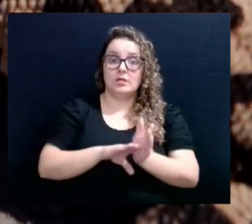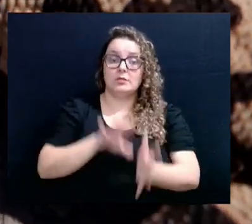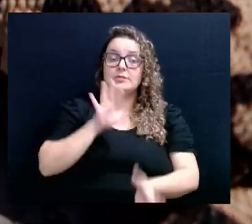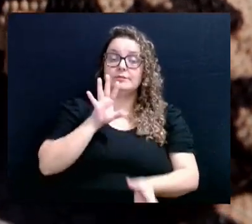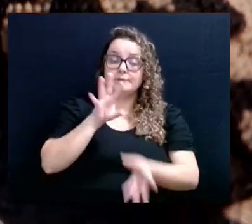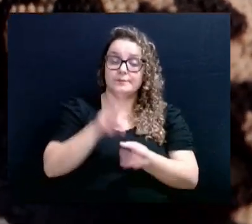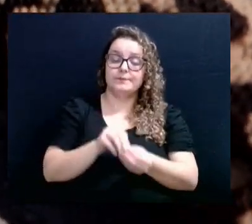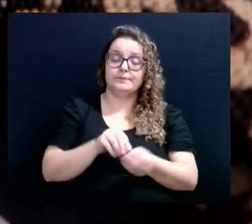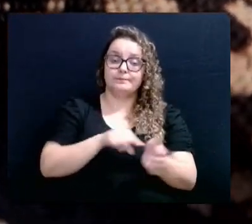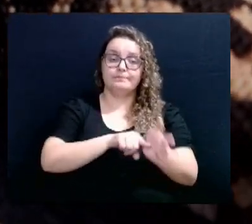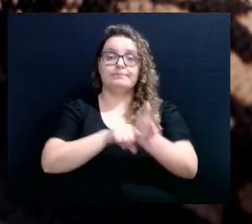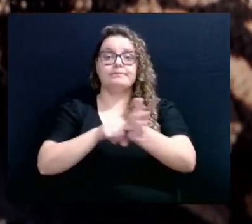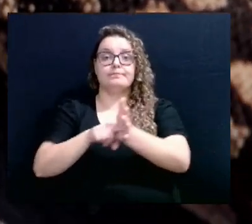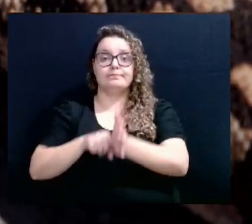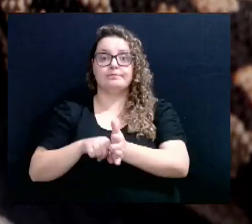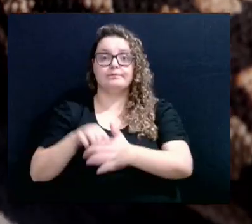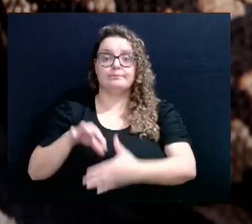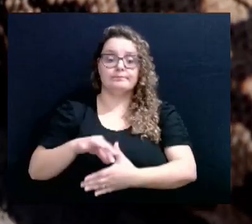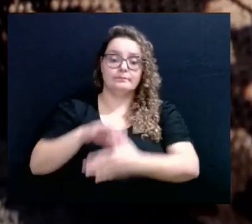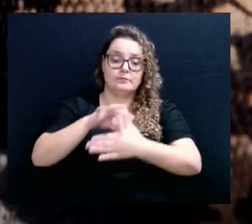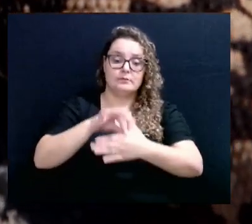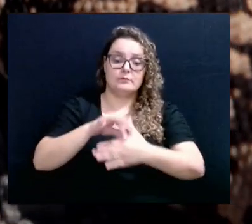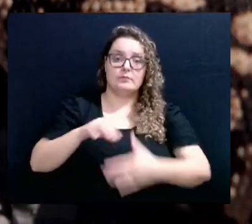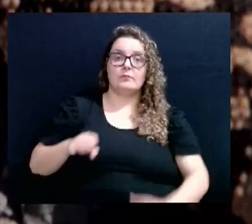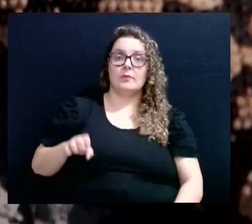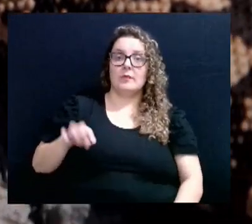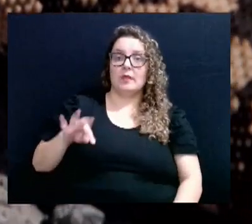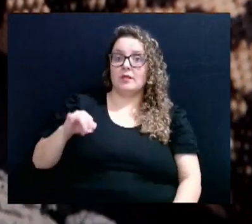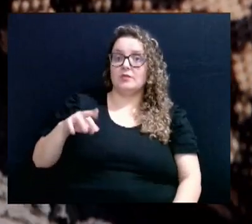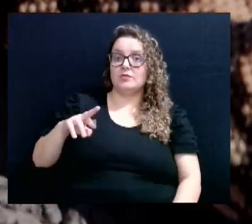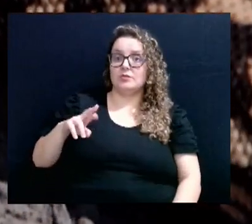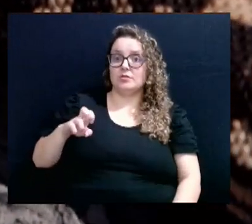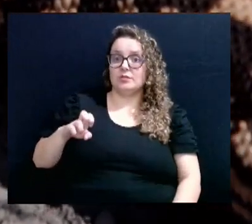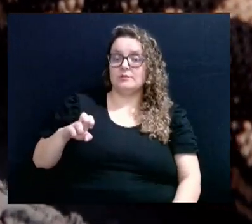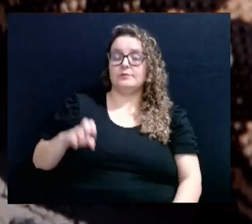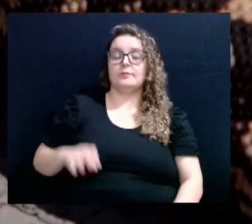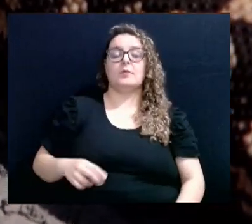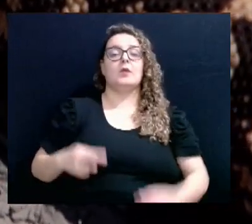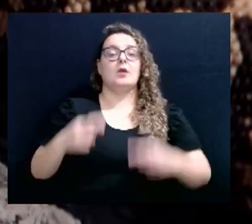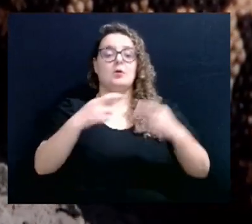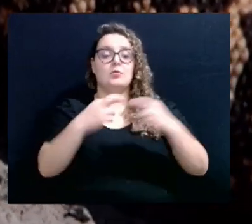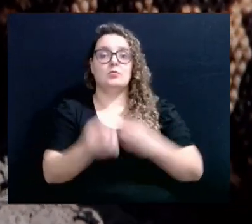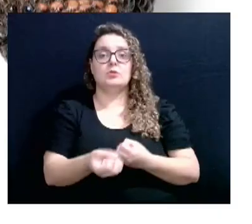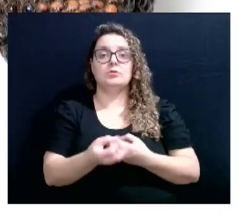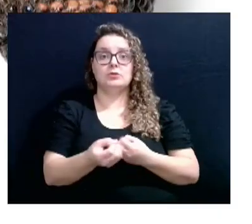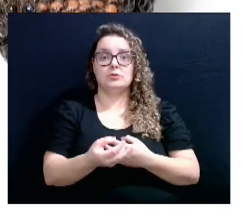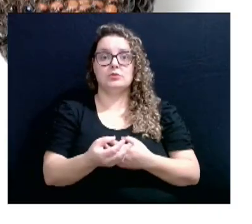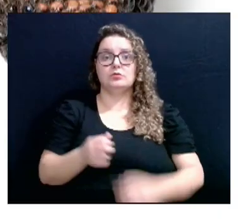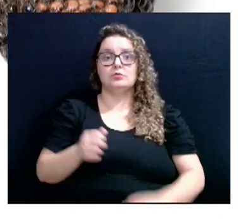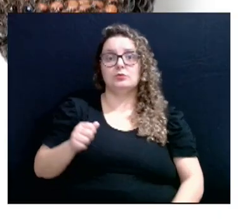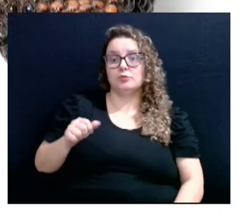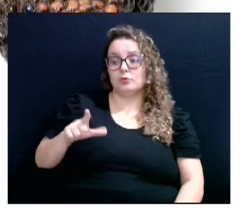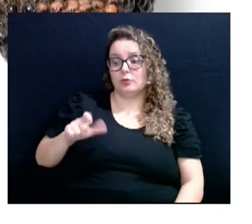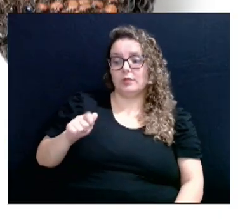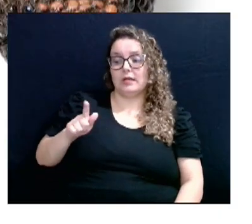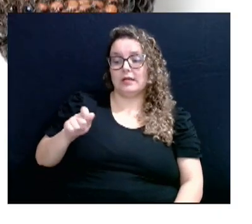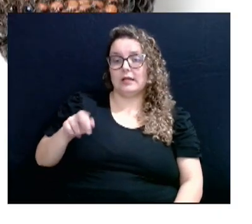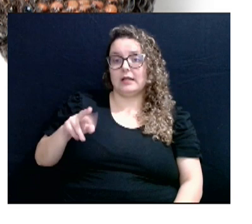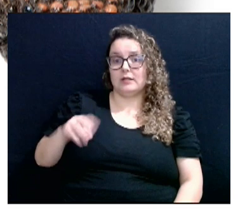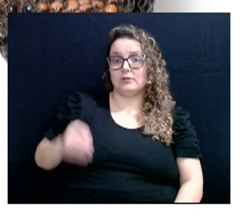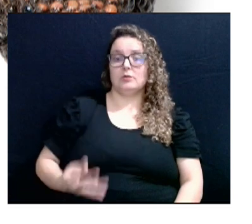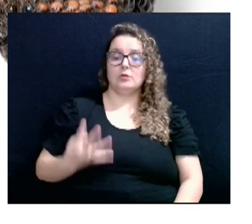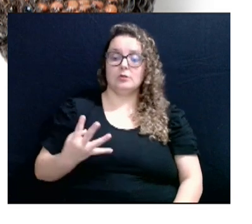pesquisadores liderados por Steve Aromada analisaram dados de observação do lagarto em 4 estados